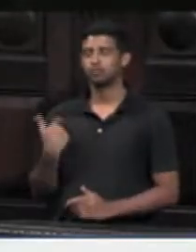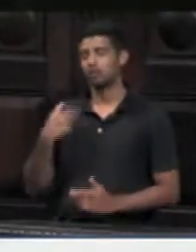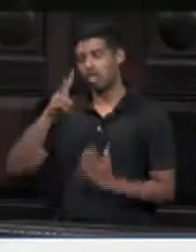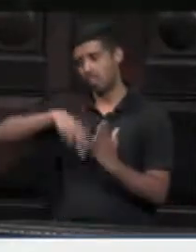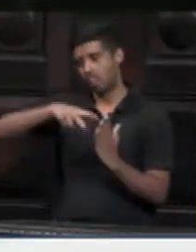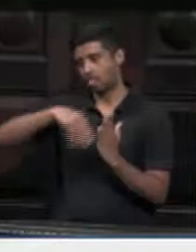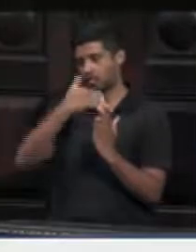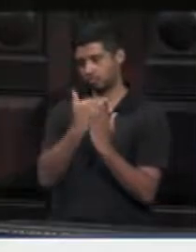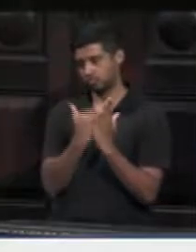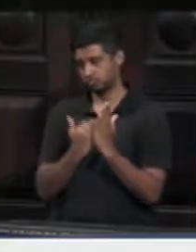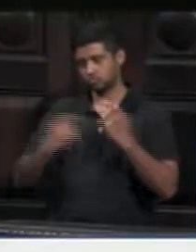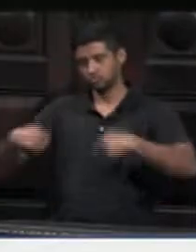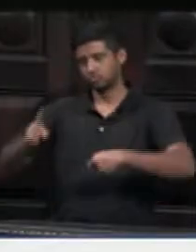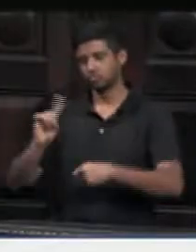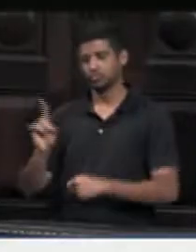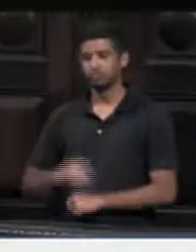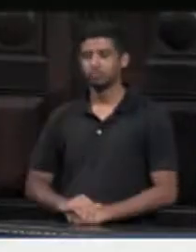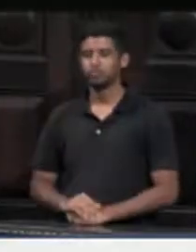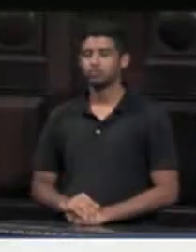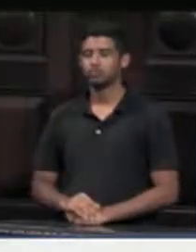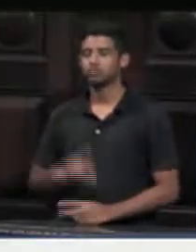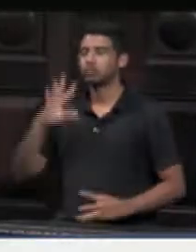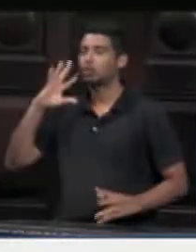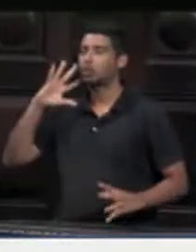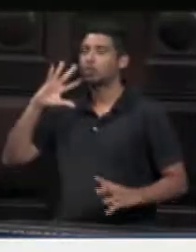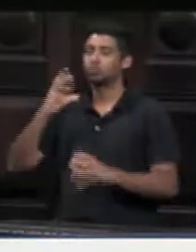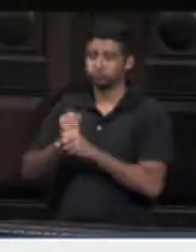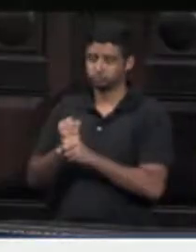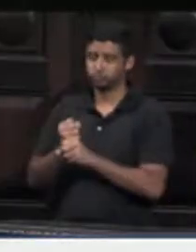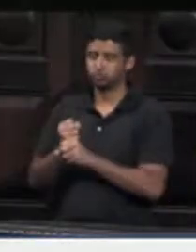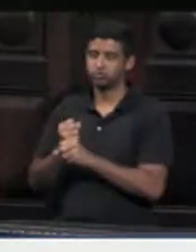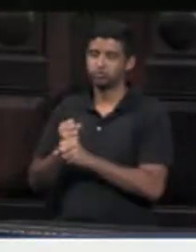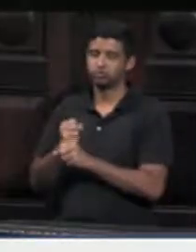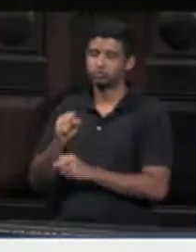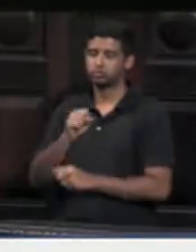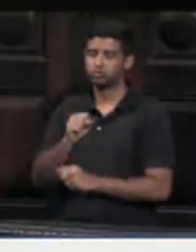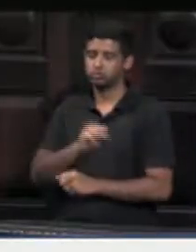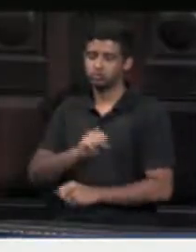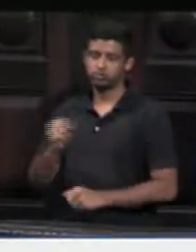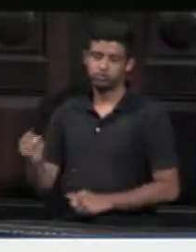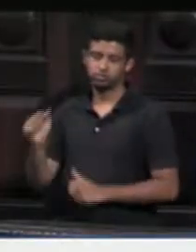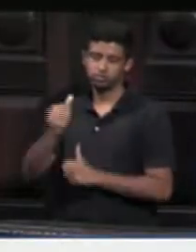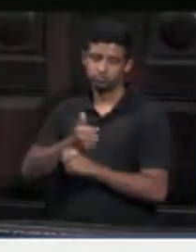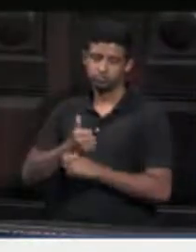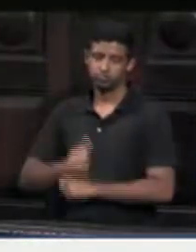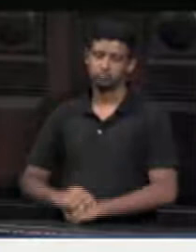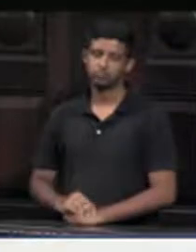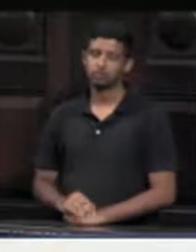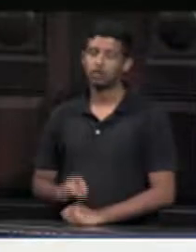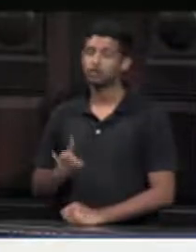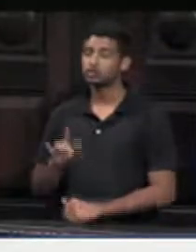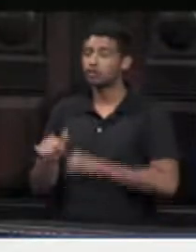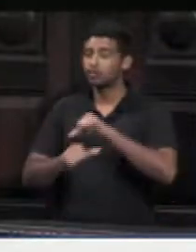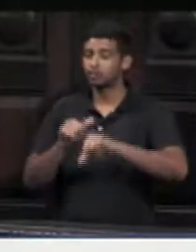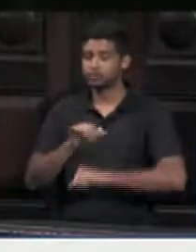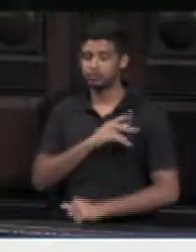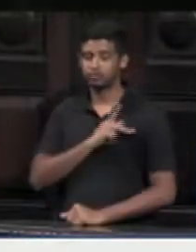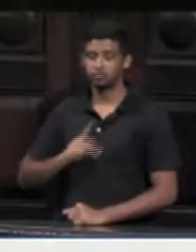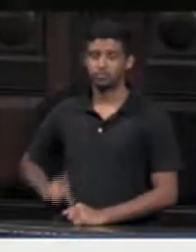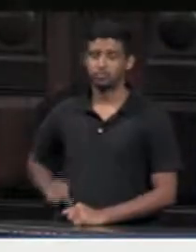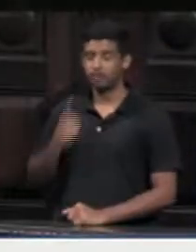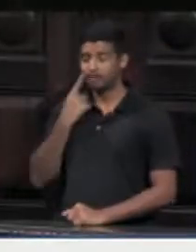lê-las, concluindo por substitutivo. Só corrigindo, senhor presidente, o projeto recebeu,